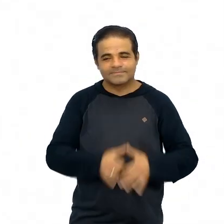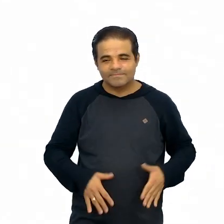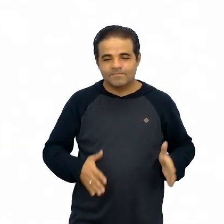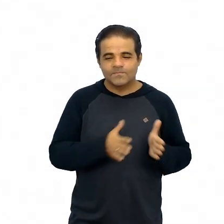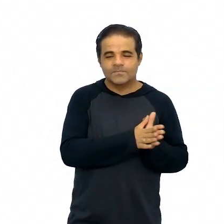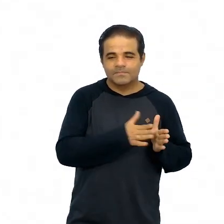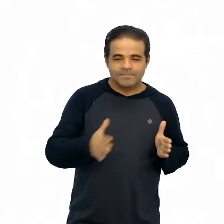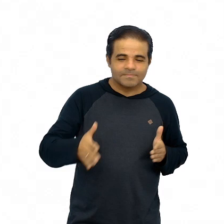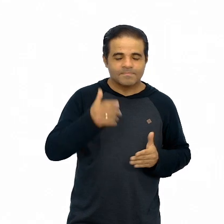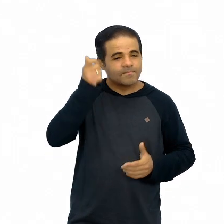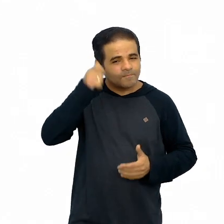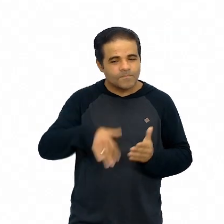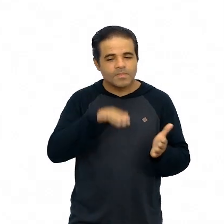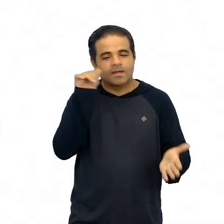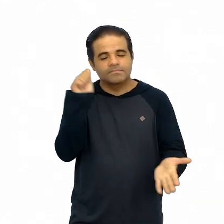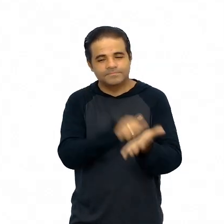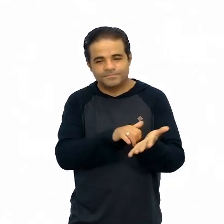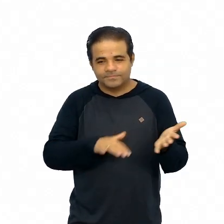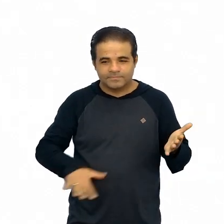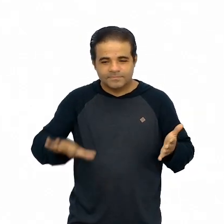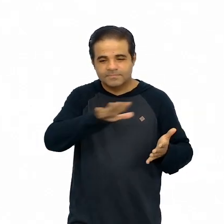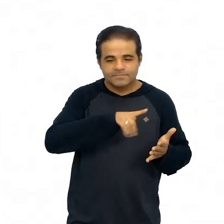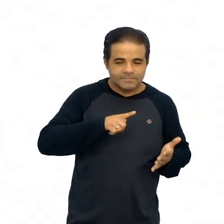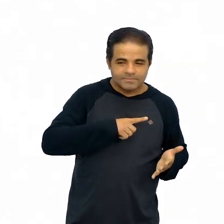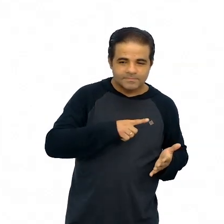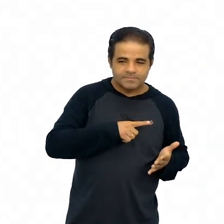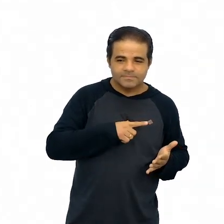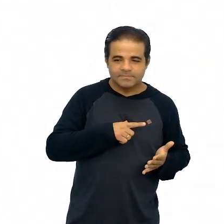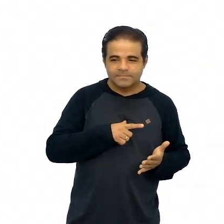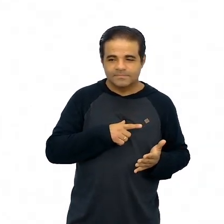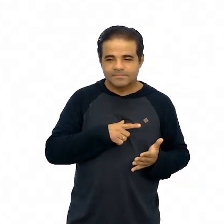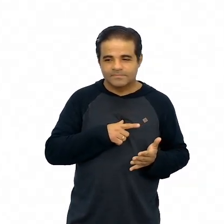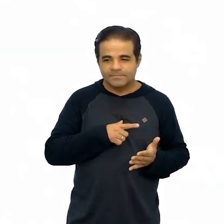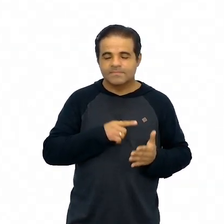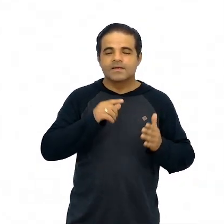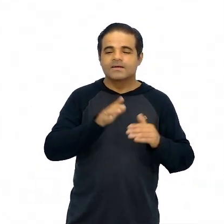aparece nas atividades da